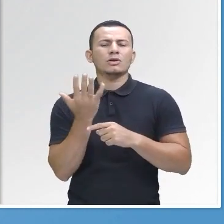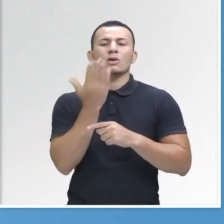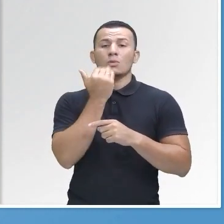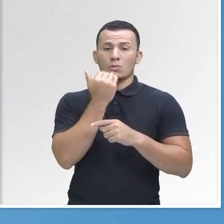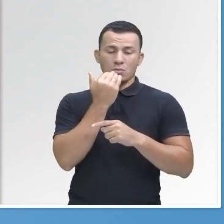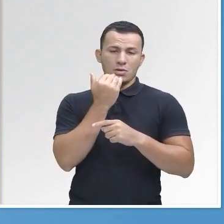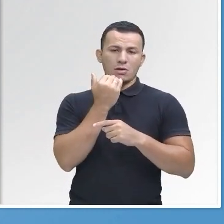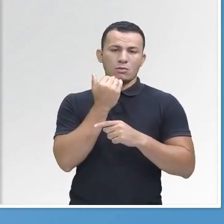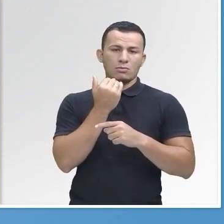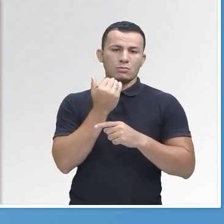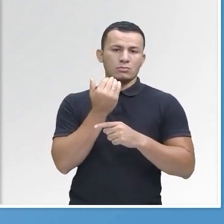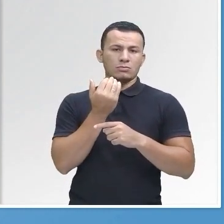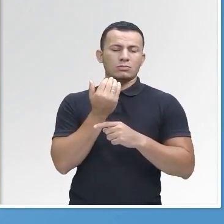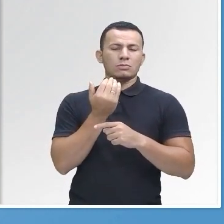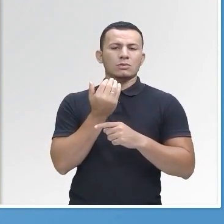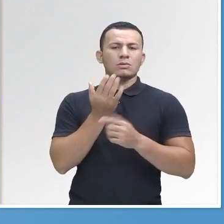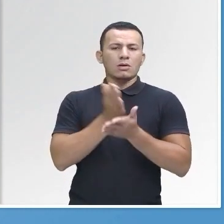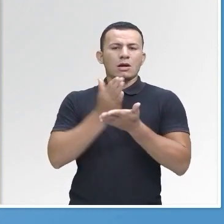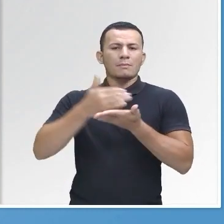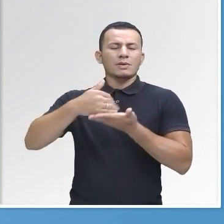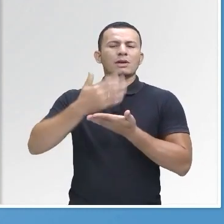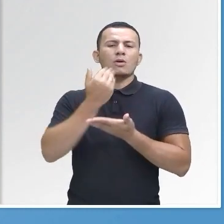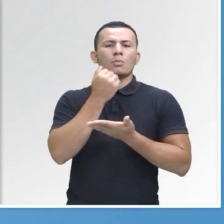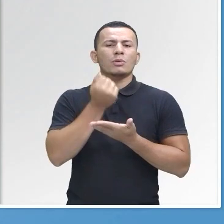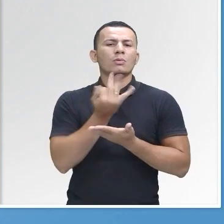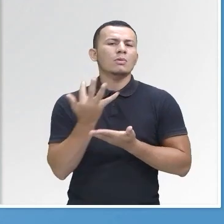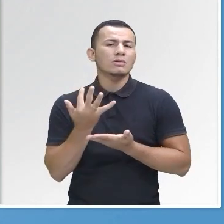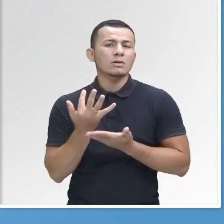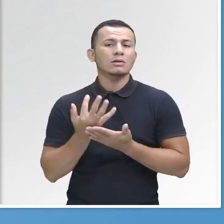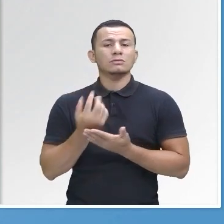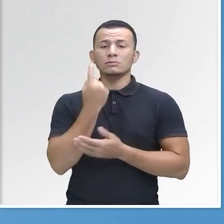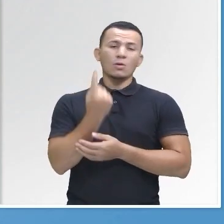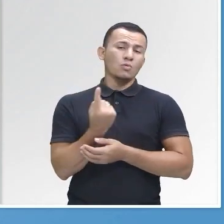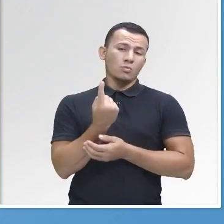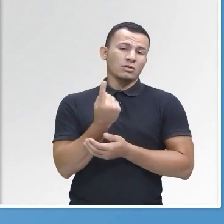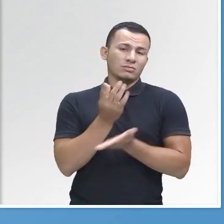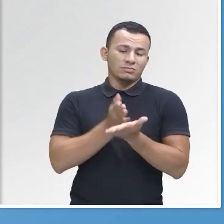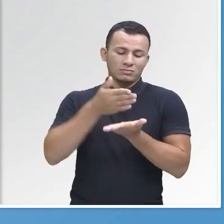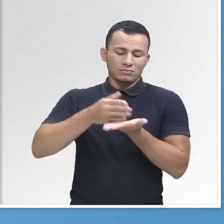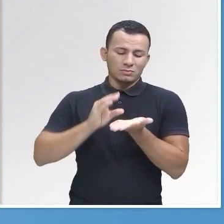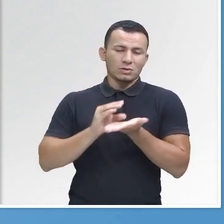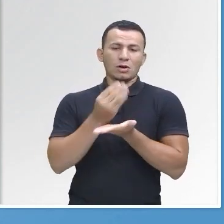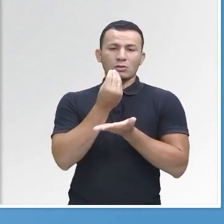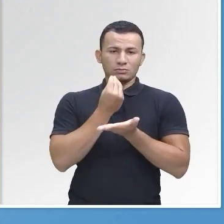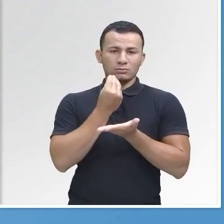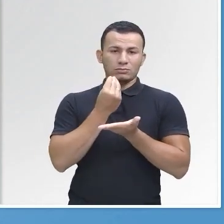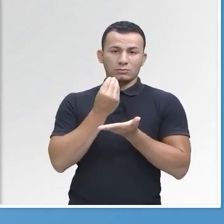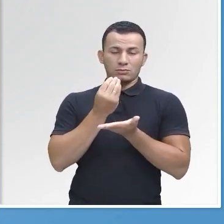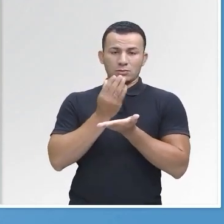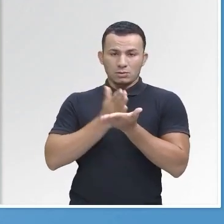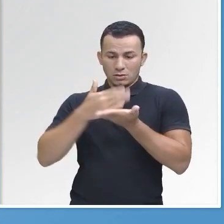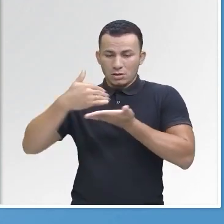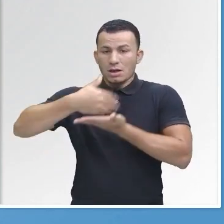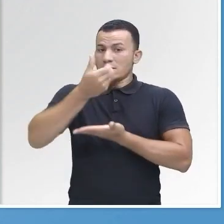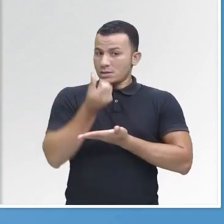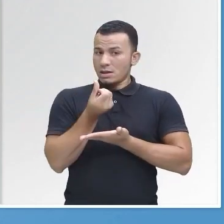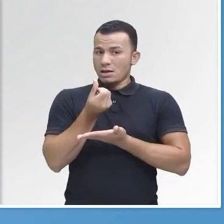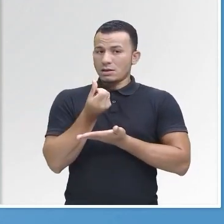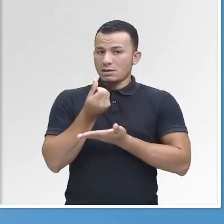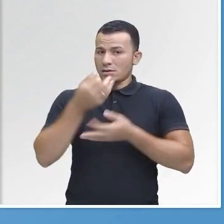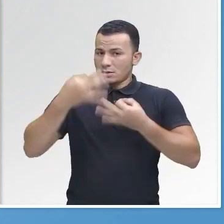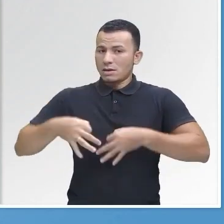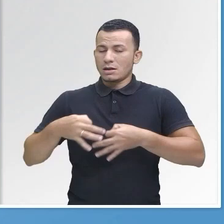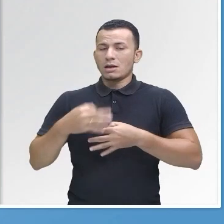Nesse caso, quantas partes da pizza ela comeu? Ela comeu uma fatia de 6. Vamos